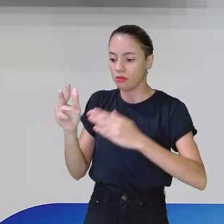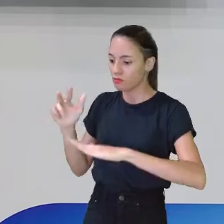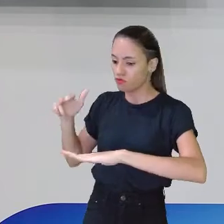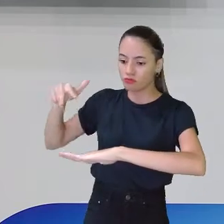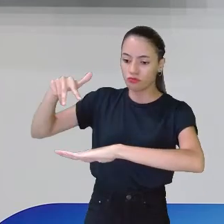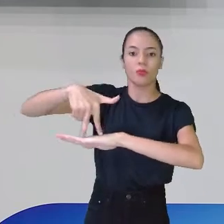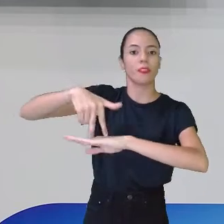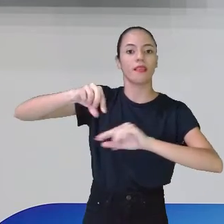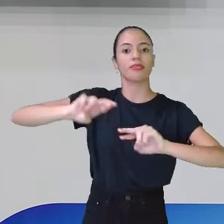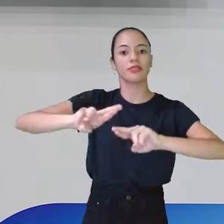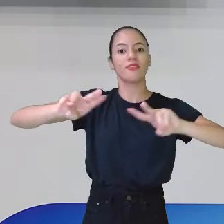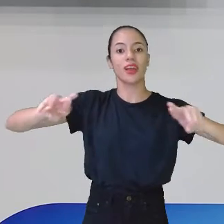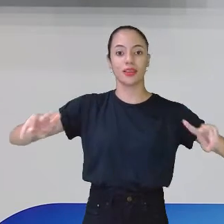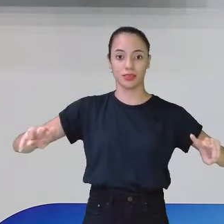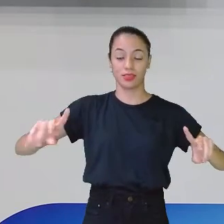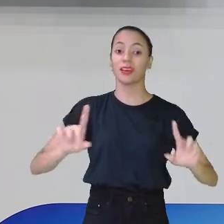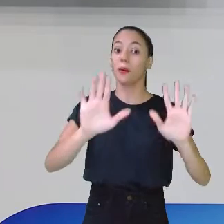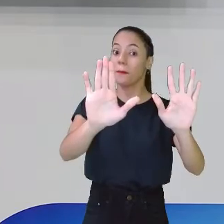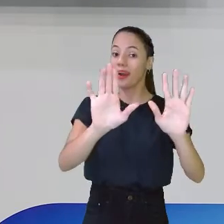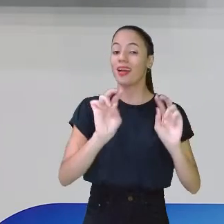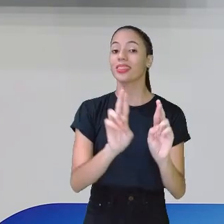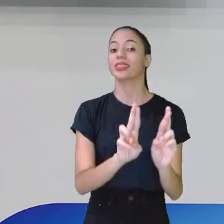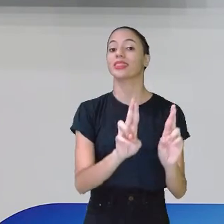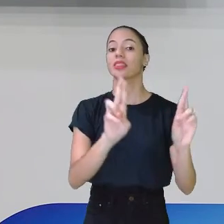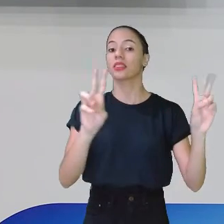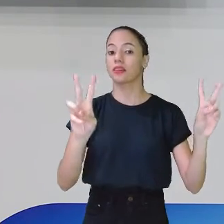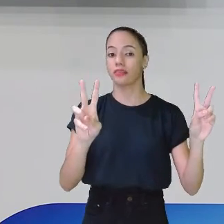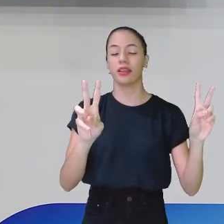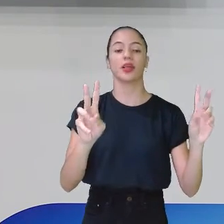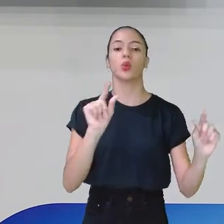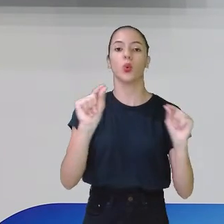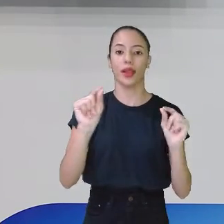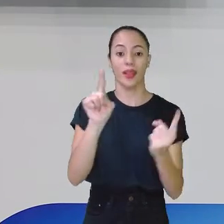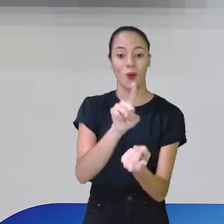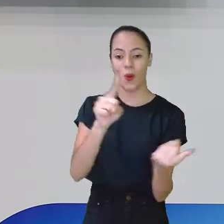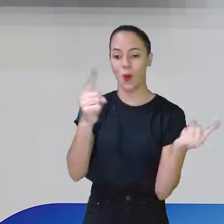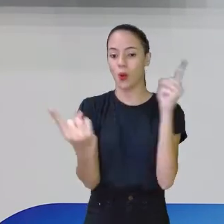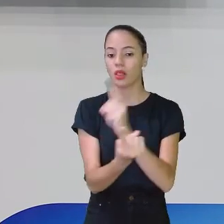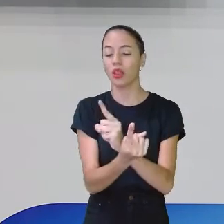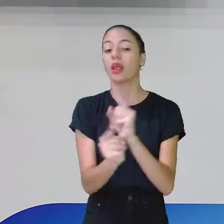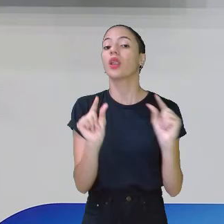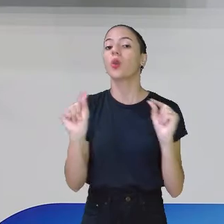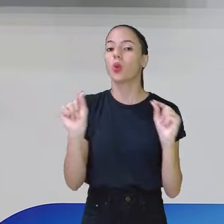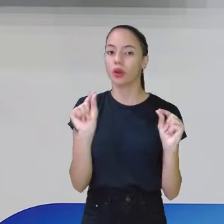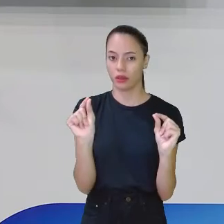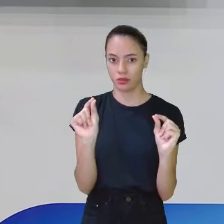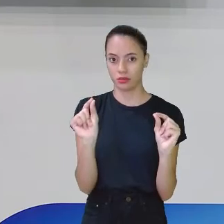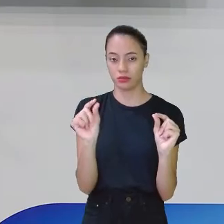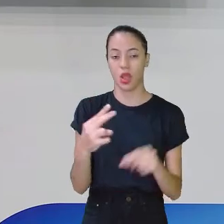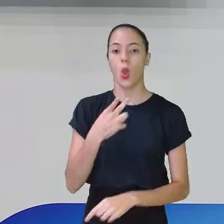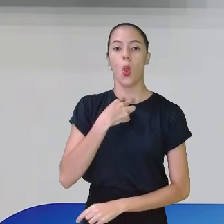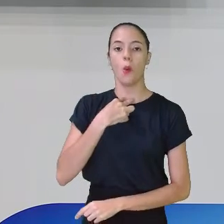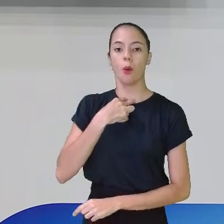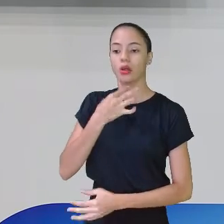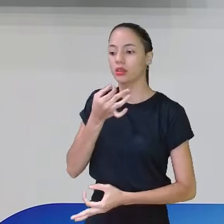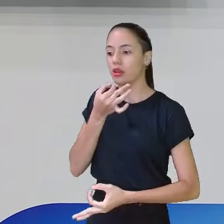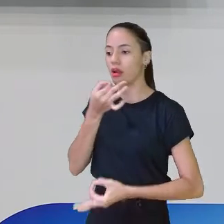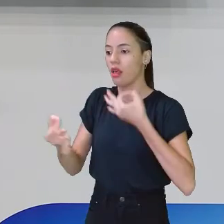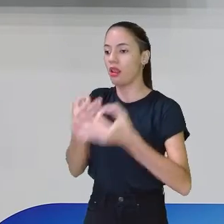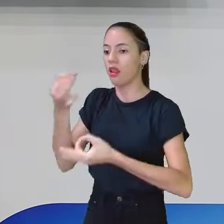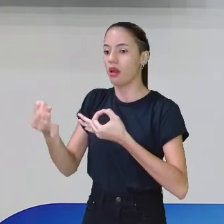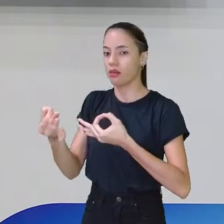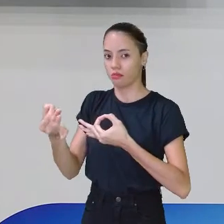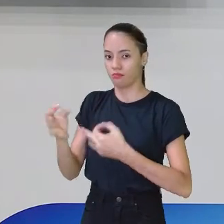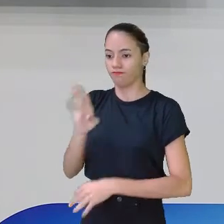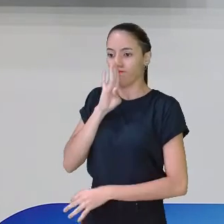essa diferença. Já é diferente, né? Já é o que não pode ter voz, né? O que não tem